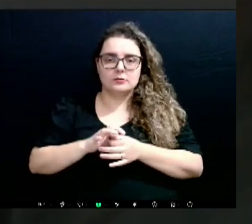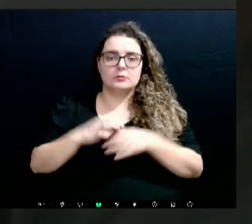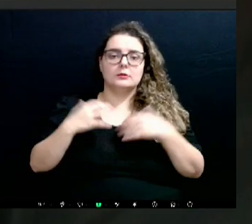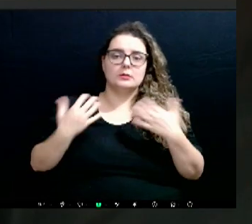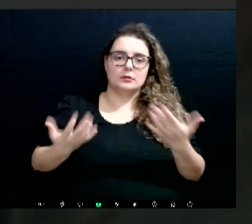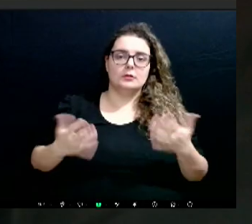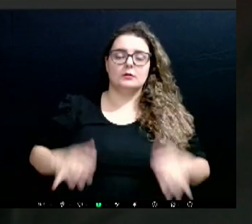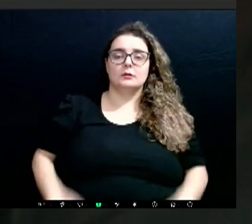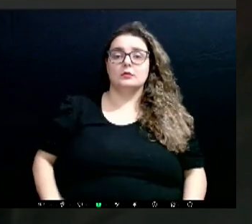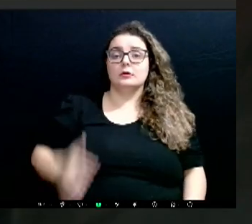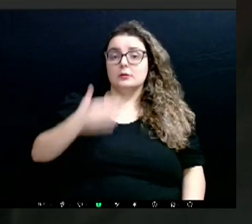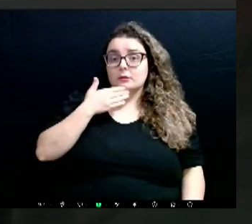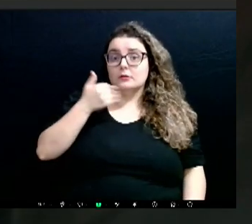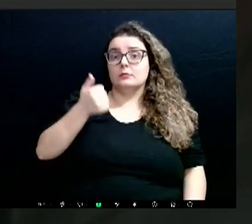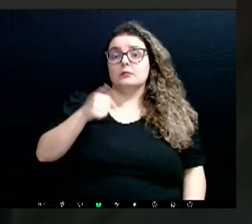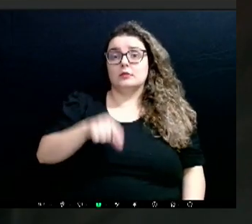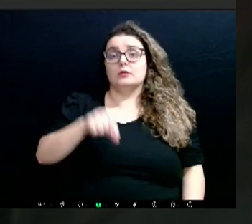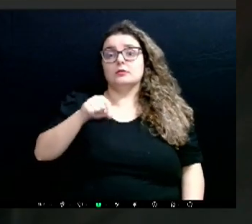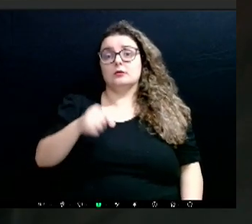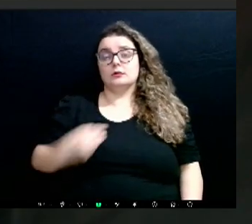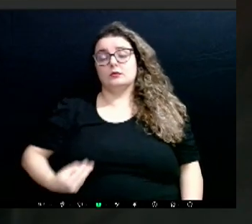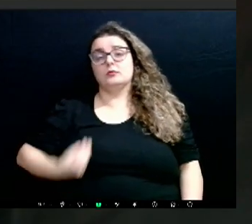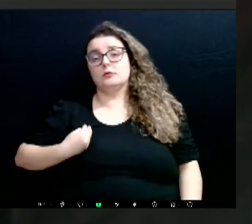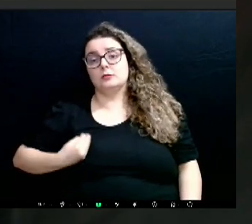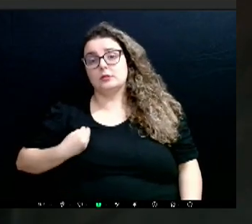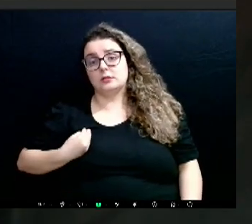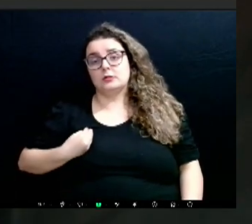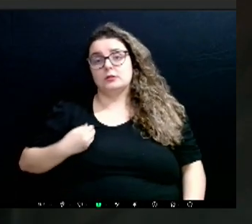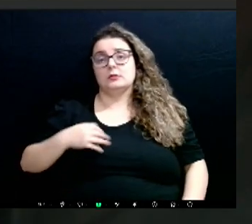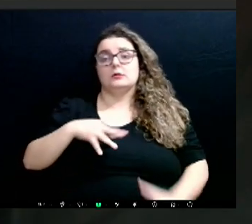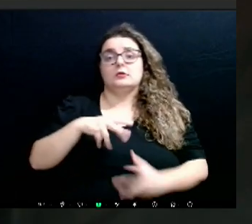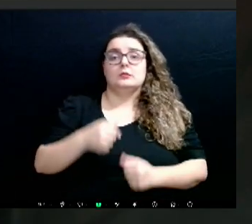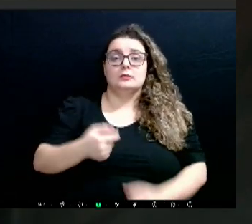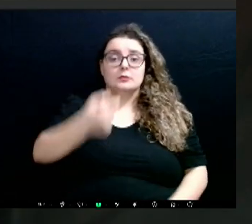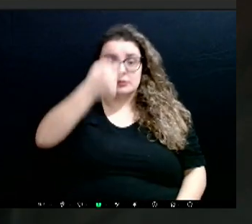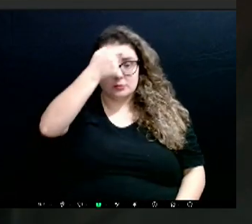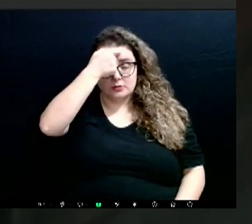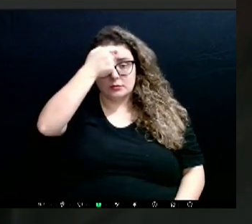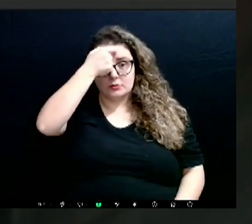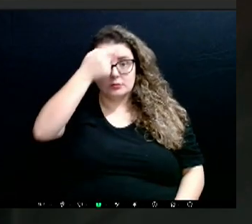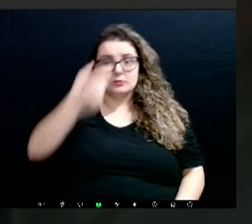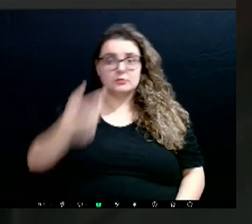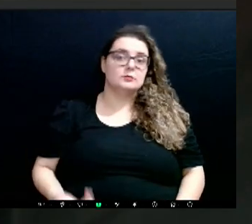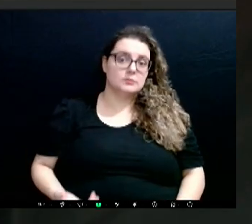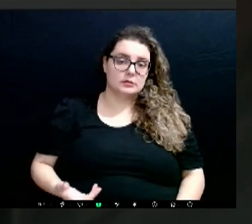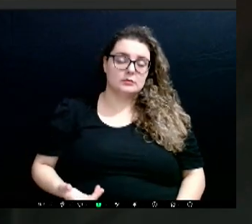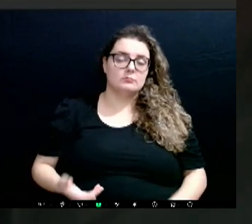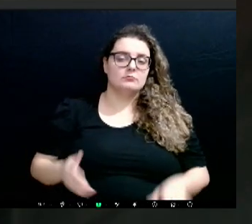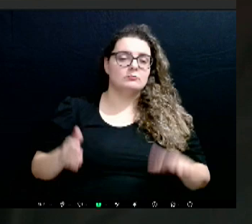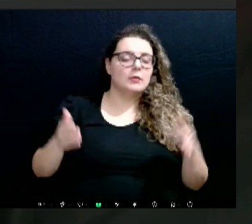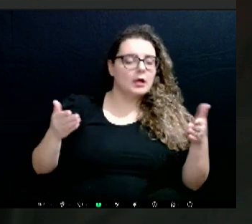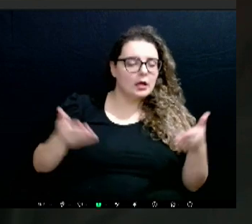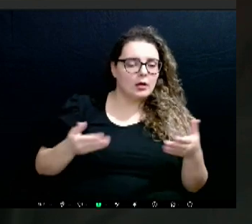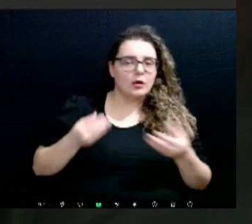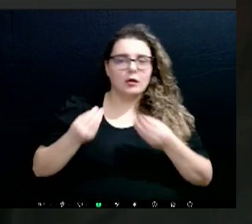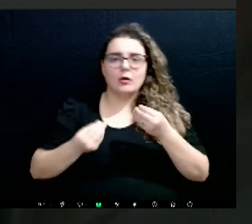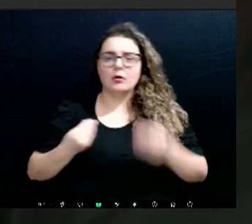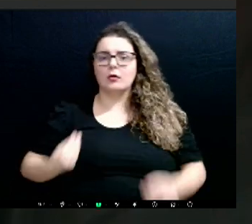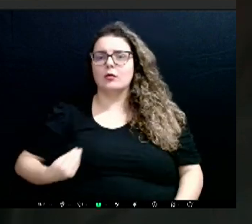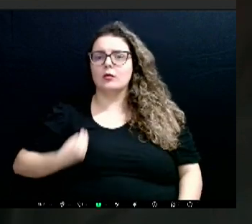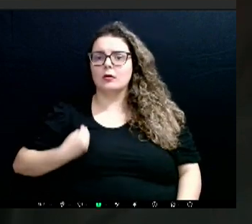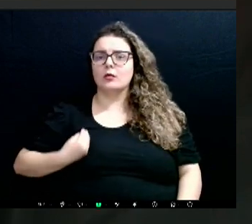melhor opção é viver esse mundo de uma forma consciente, né? Mas agora, como é que eu vou viver de